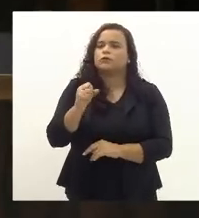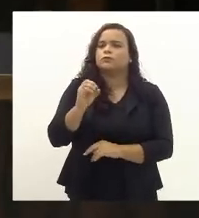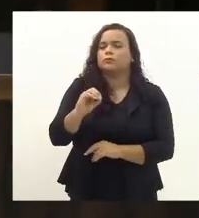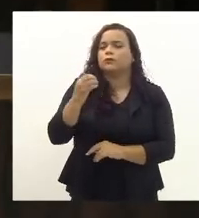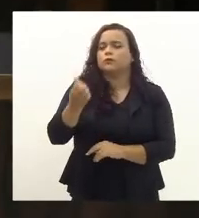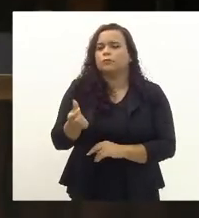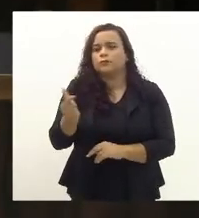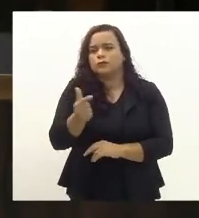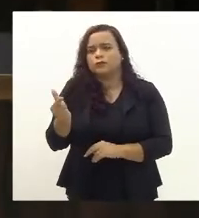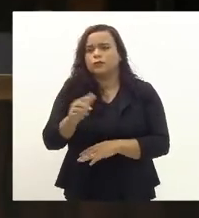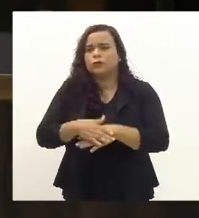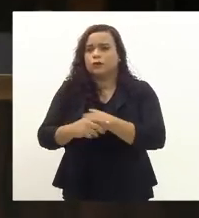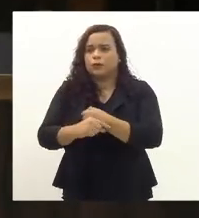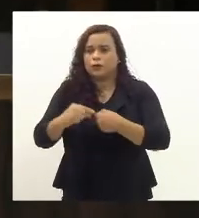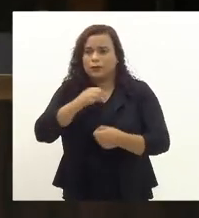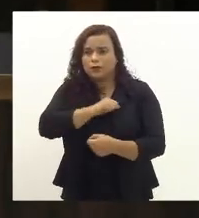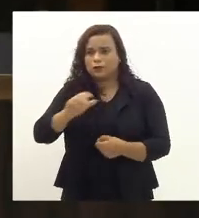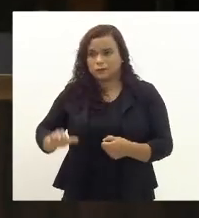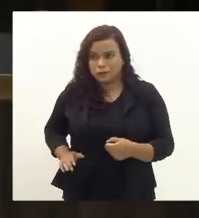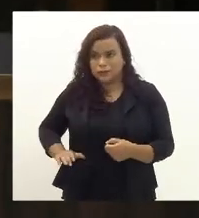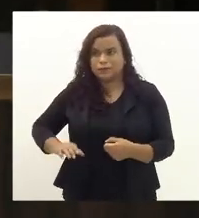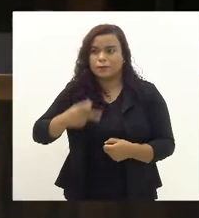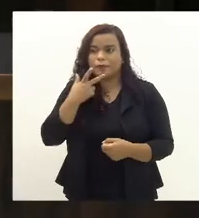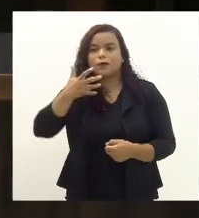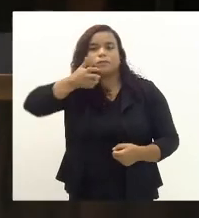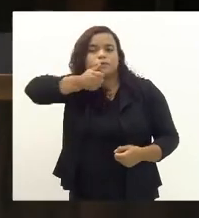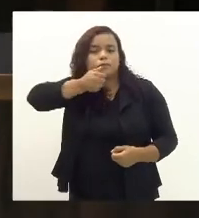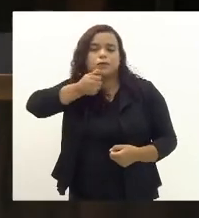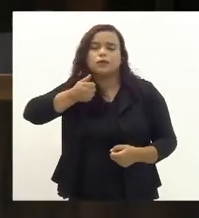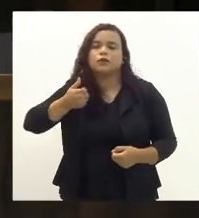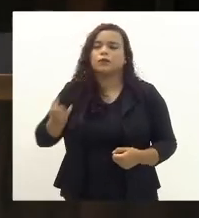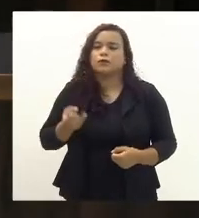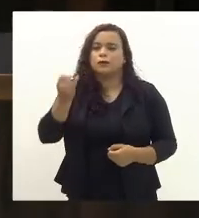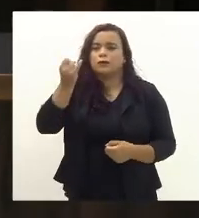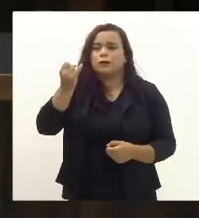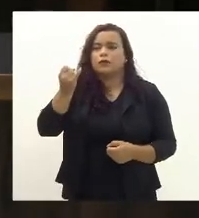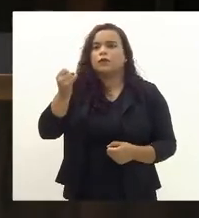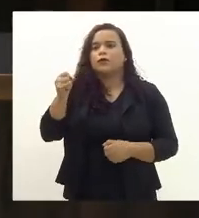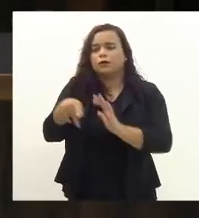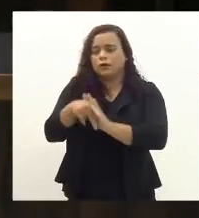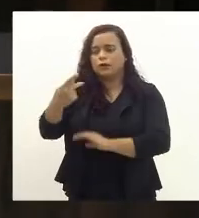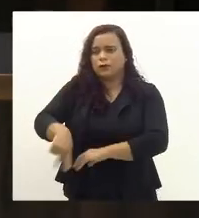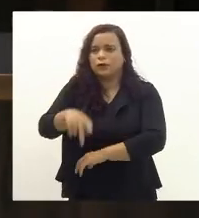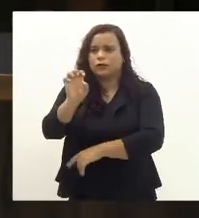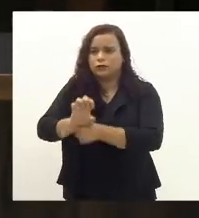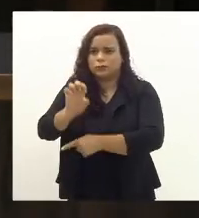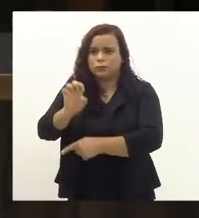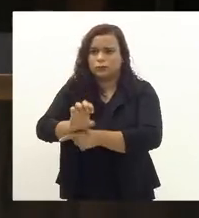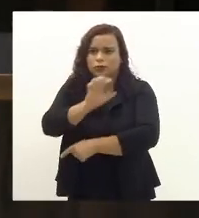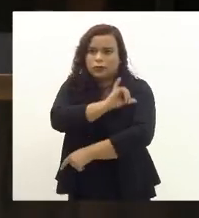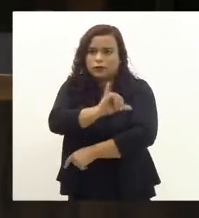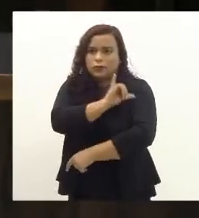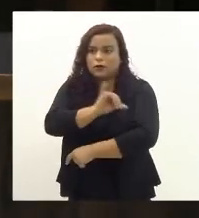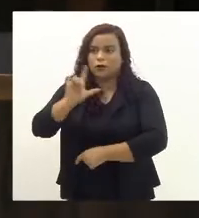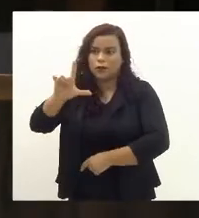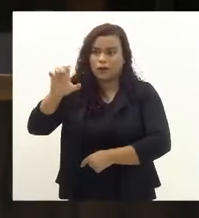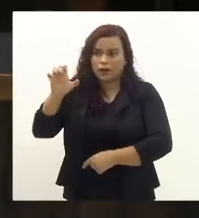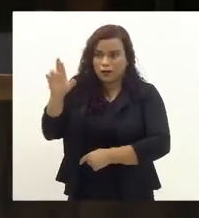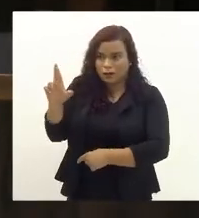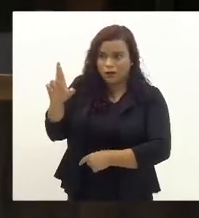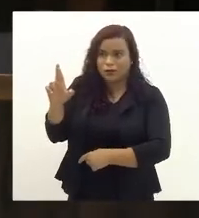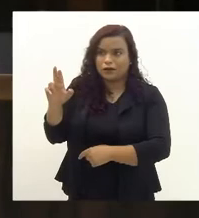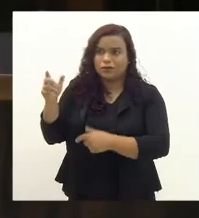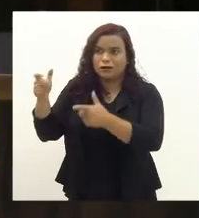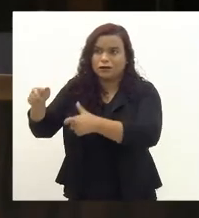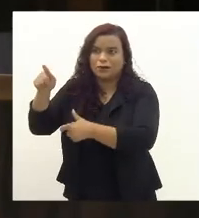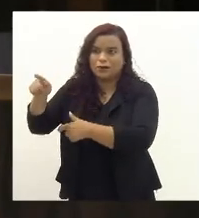de autoria do deputado André Ceciliano declarada patrimônio imaterial do Estado do Rio de Janeiro a ler salão Carioca do livro prendendo de pareceres